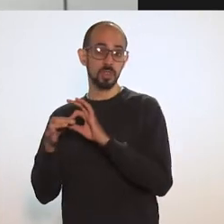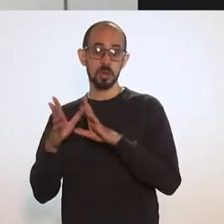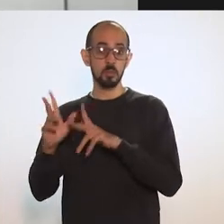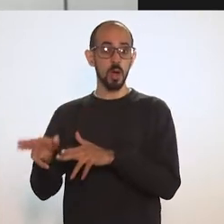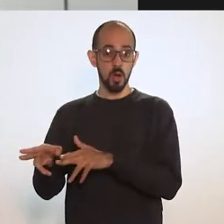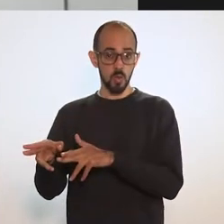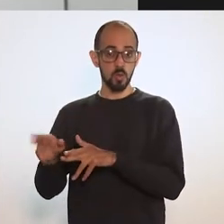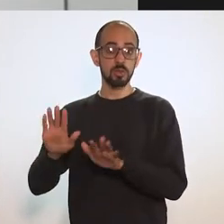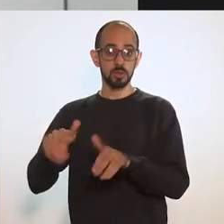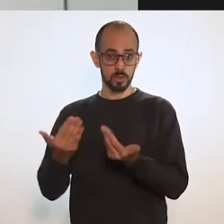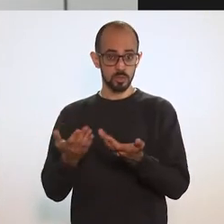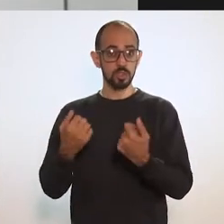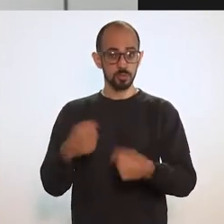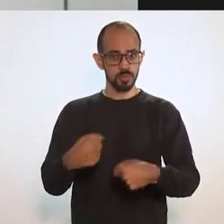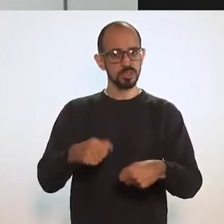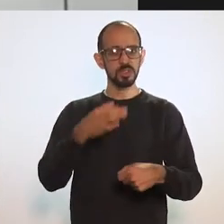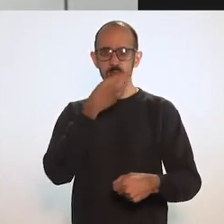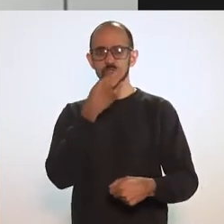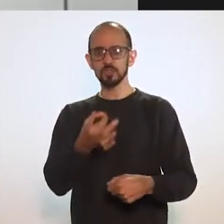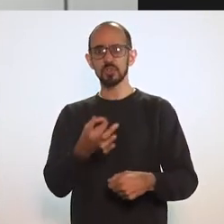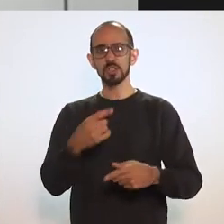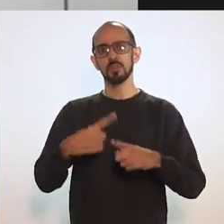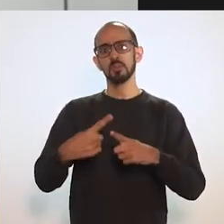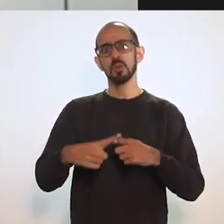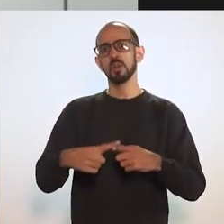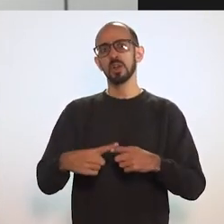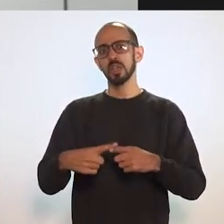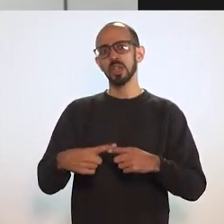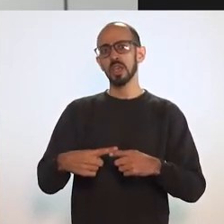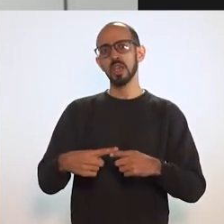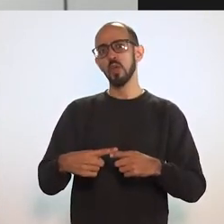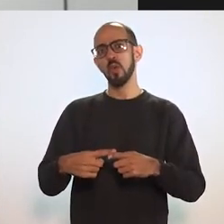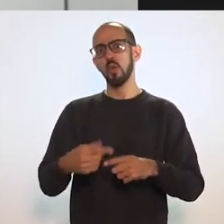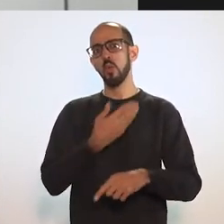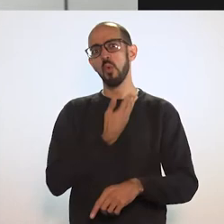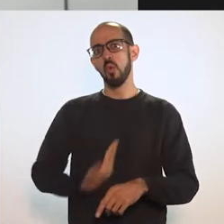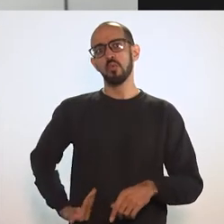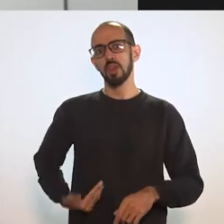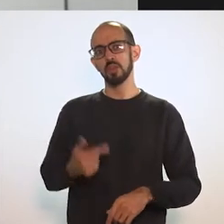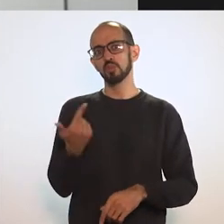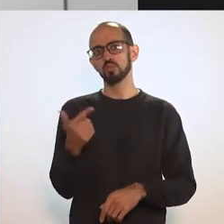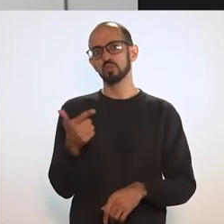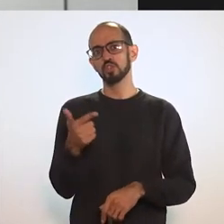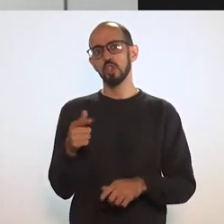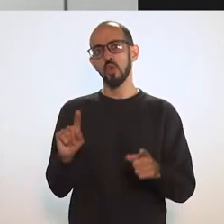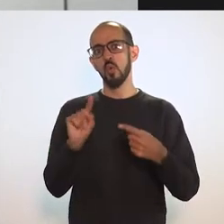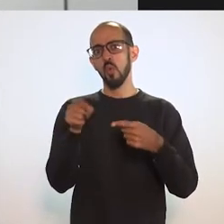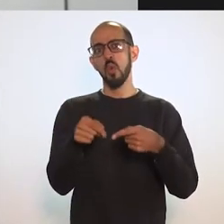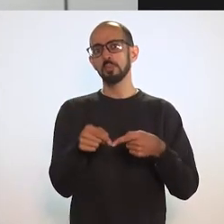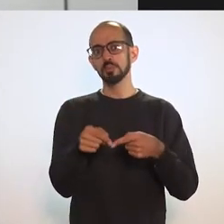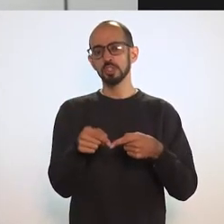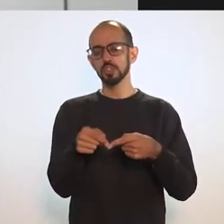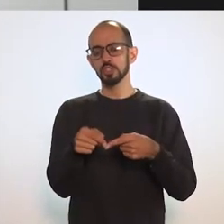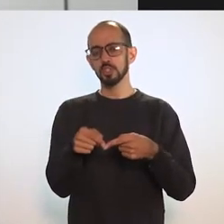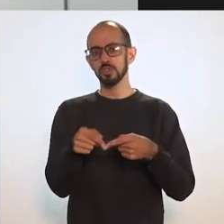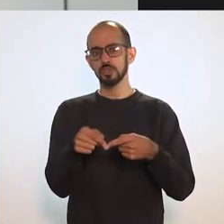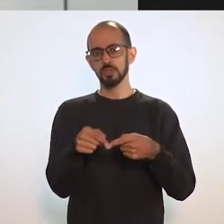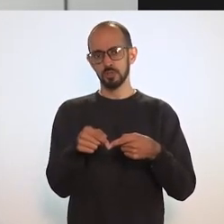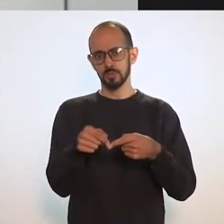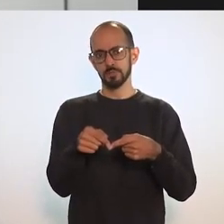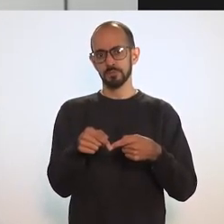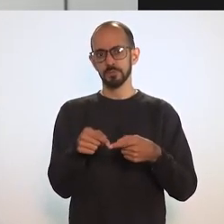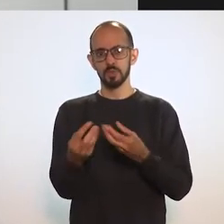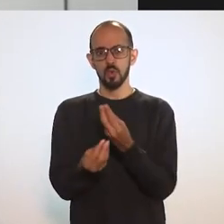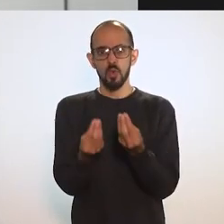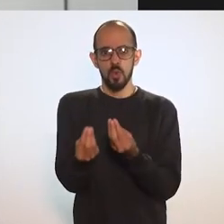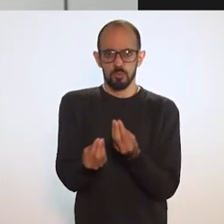isso foi uma justificativa, porque o governo estadual não tinha o objetivo de buscar acesso a imunizantes, achando que